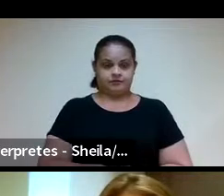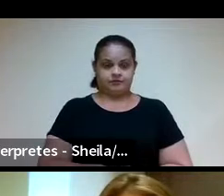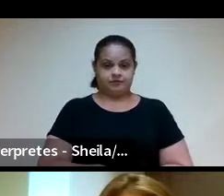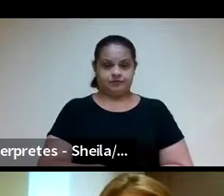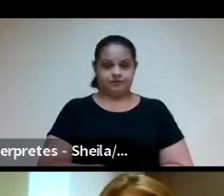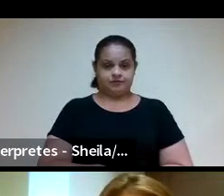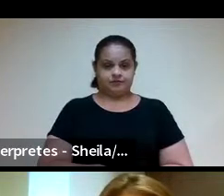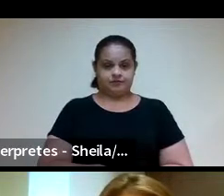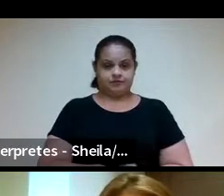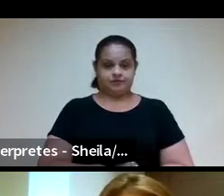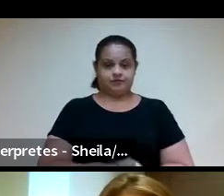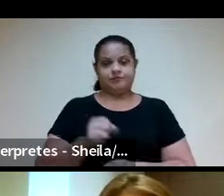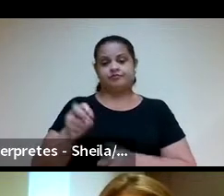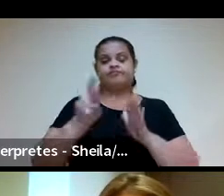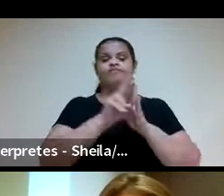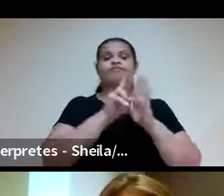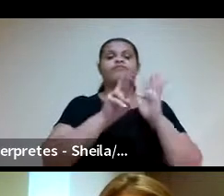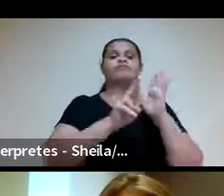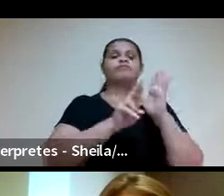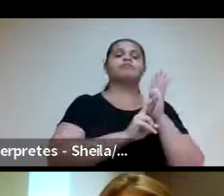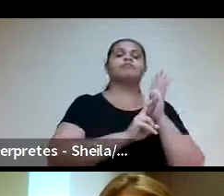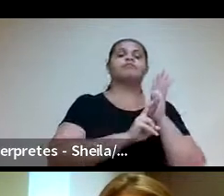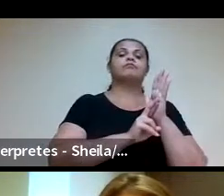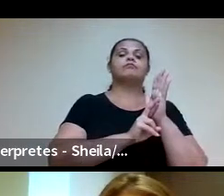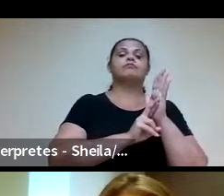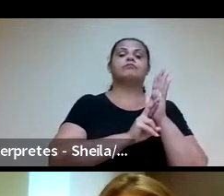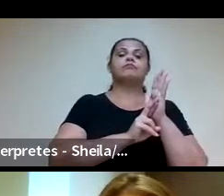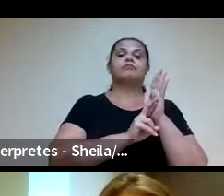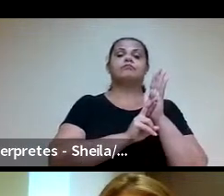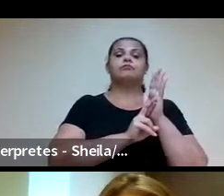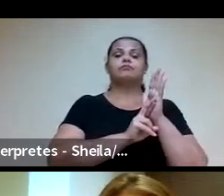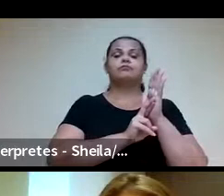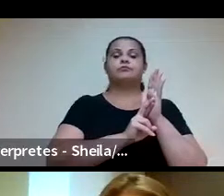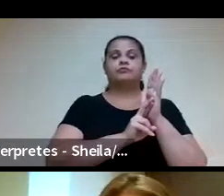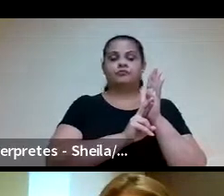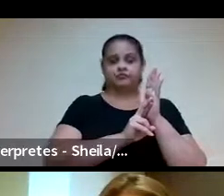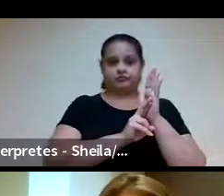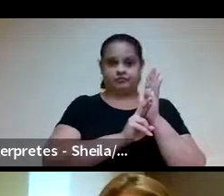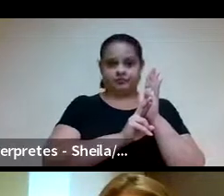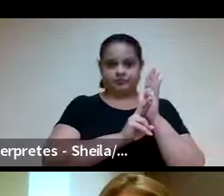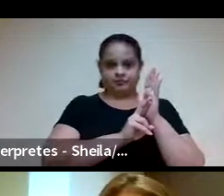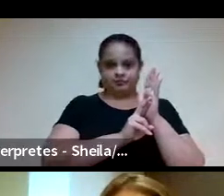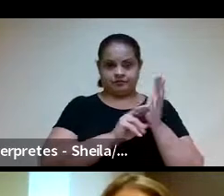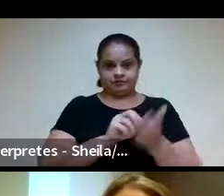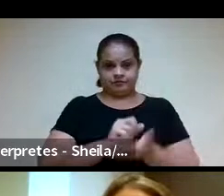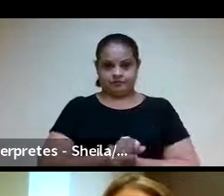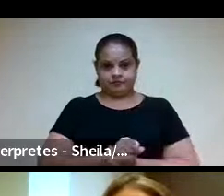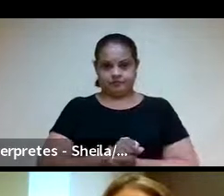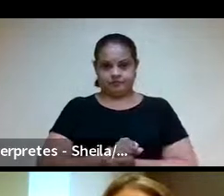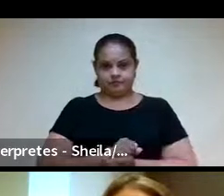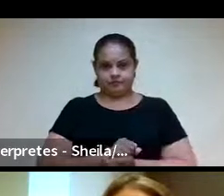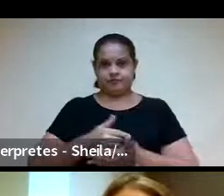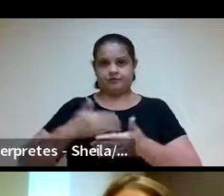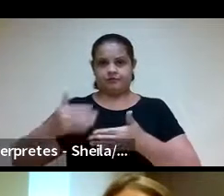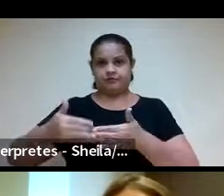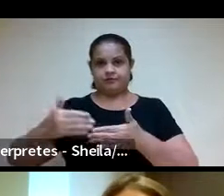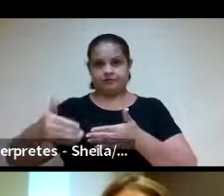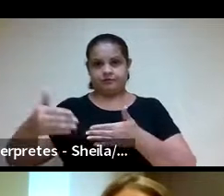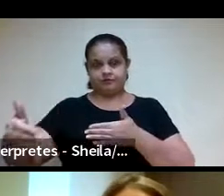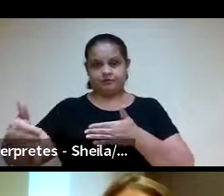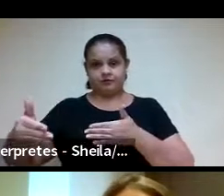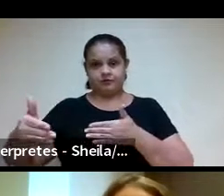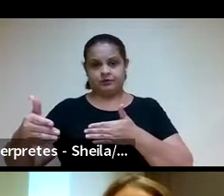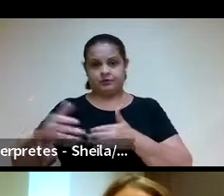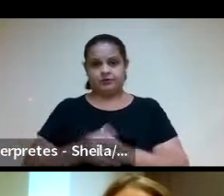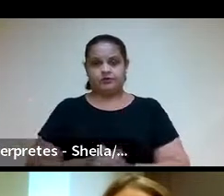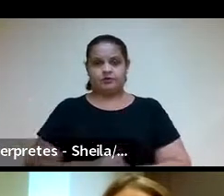doutora relatora vai querer... Se eu prossigo no mérito ou se Vossa Excelência vai fazer algumas